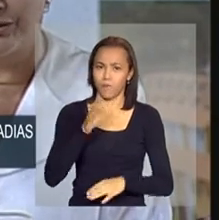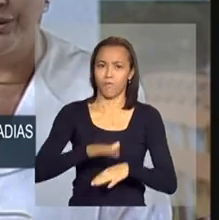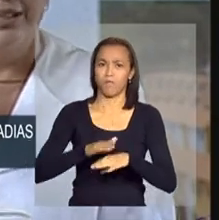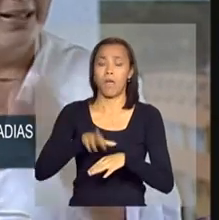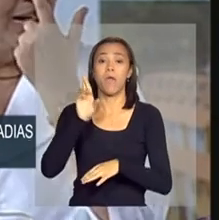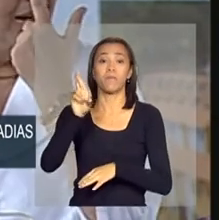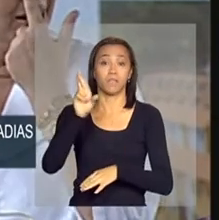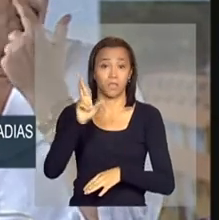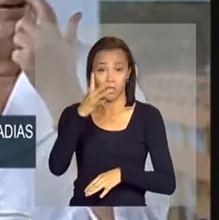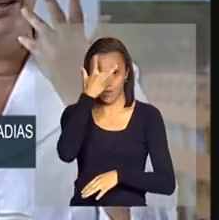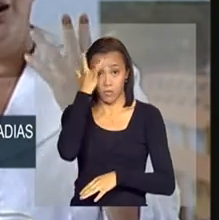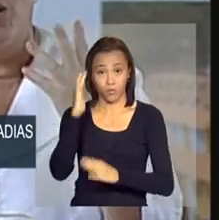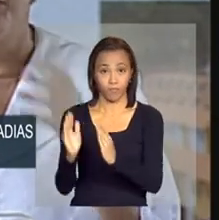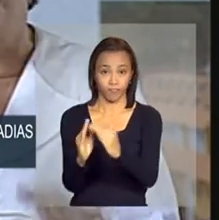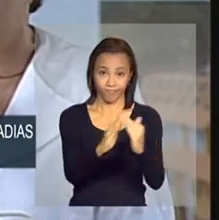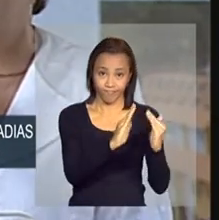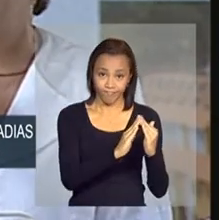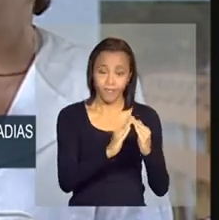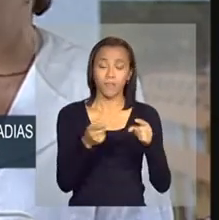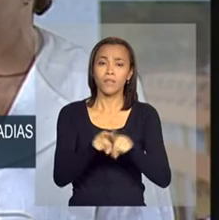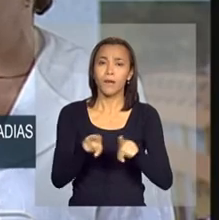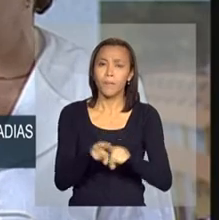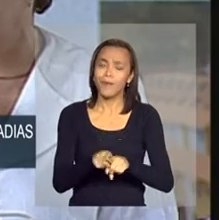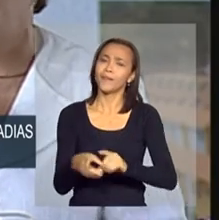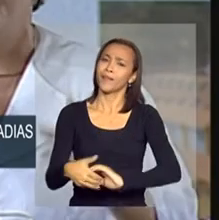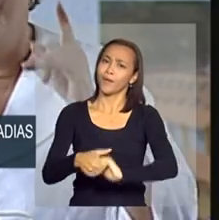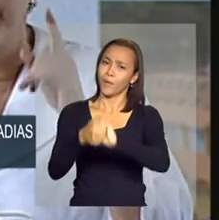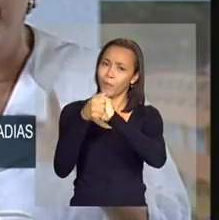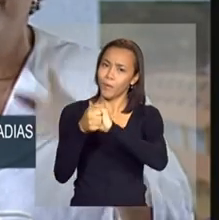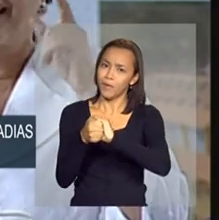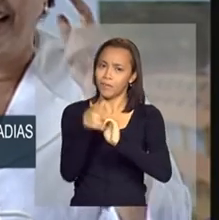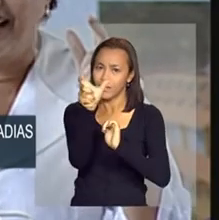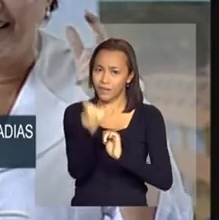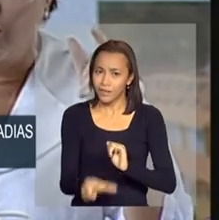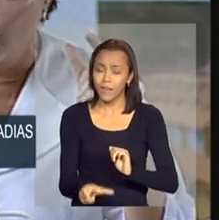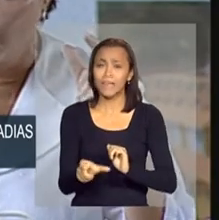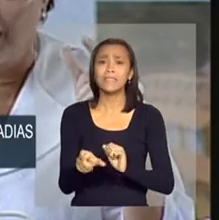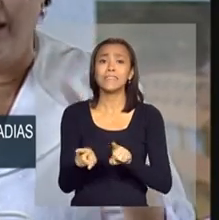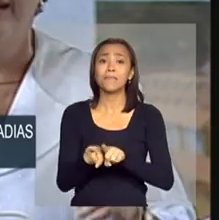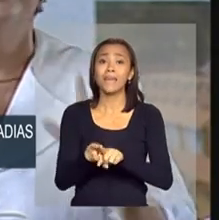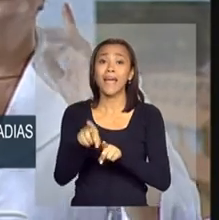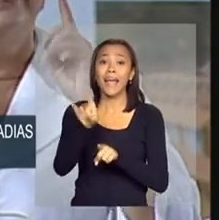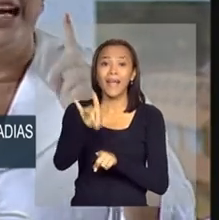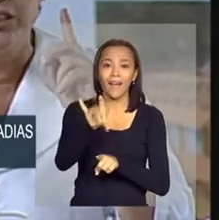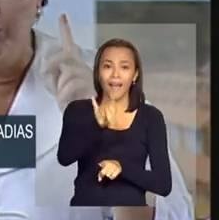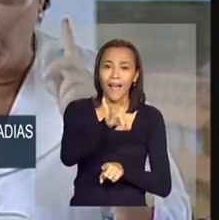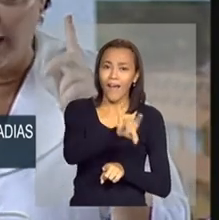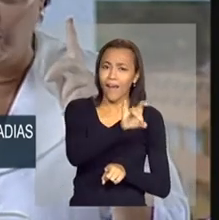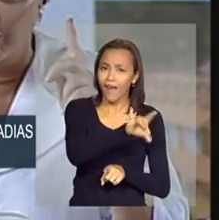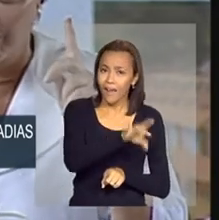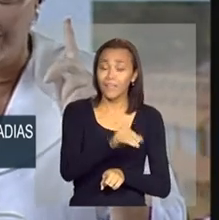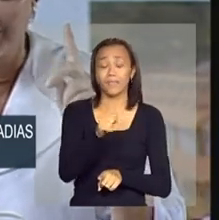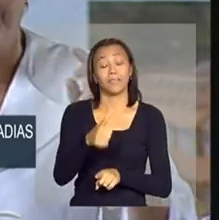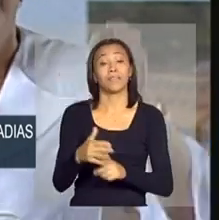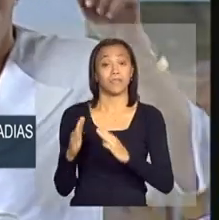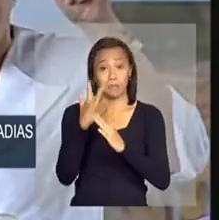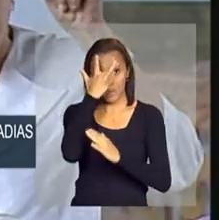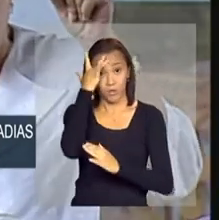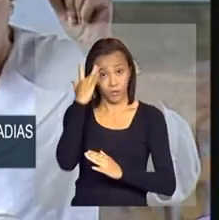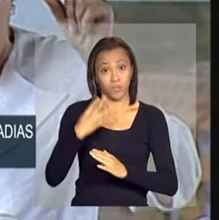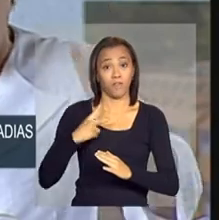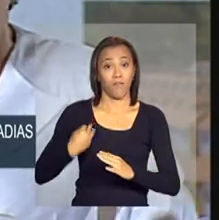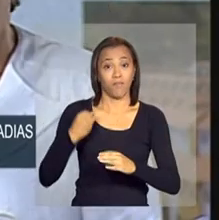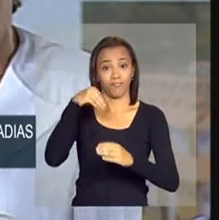dos moradores eu queria cumprimentar a Cleidiane cumprimentando a cada uma das moradoras